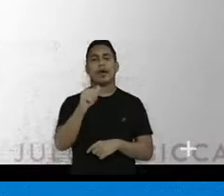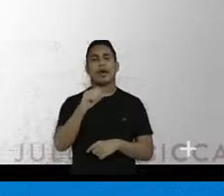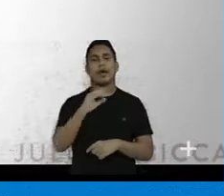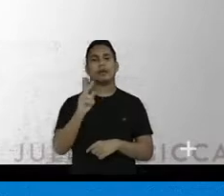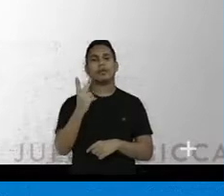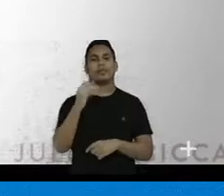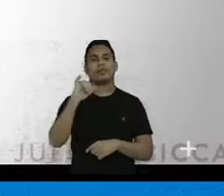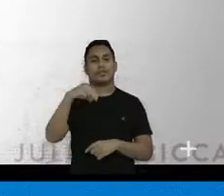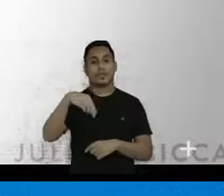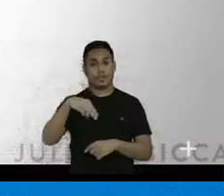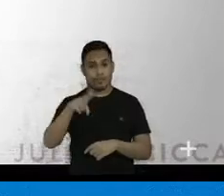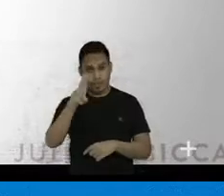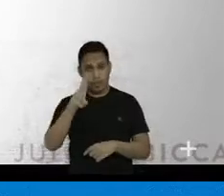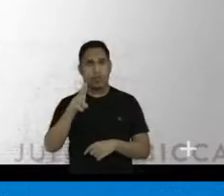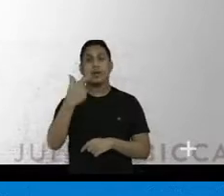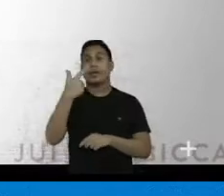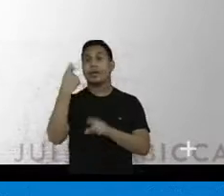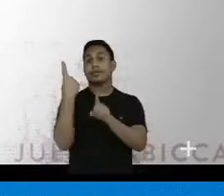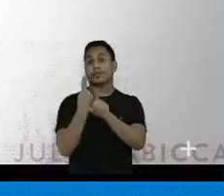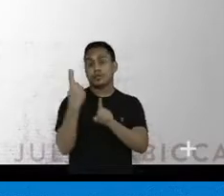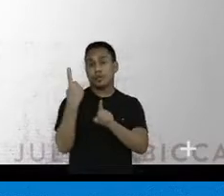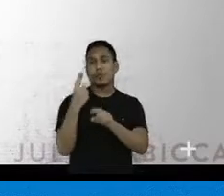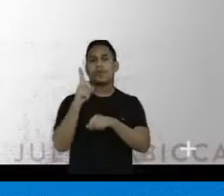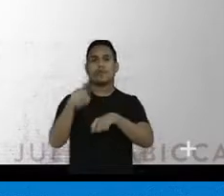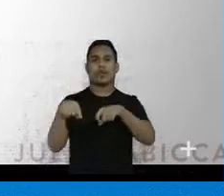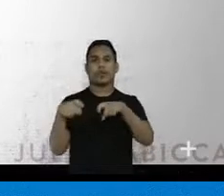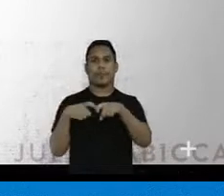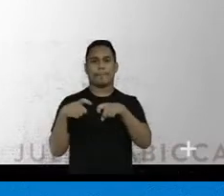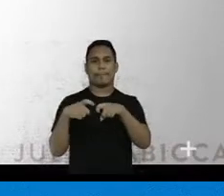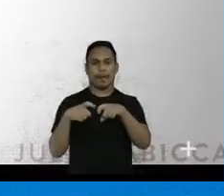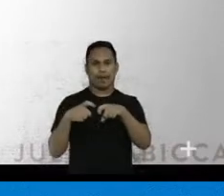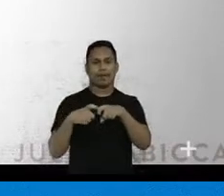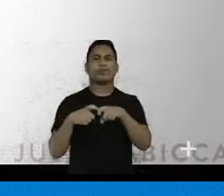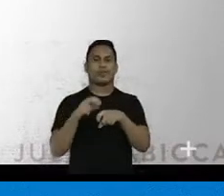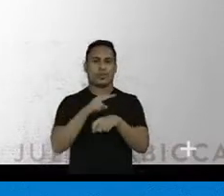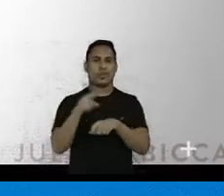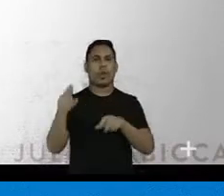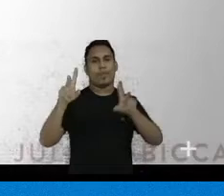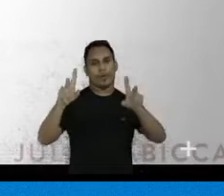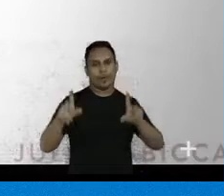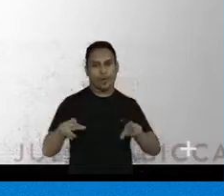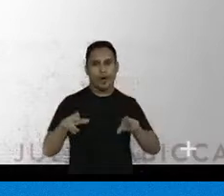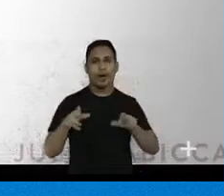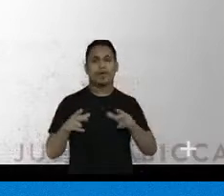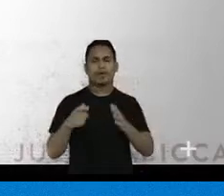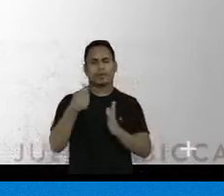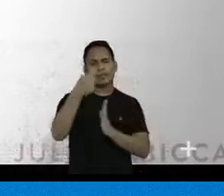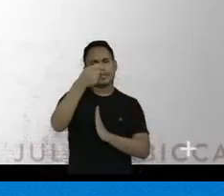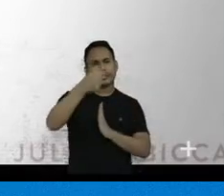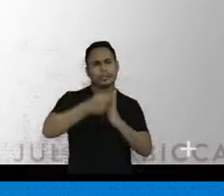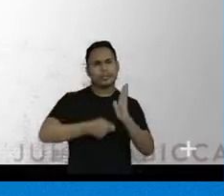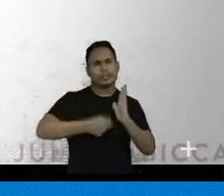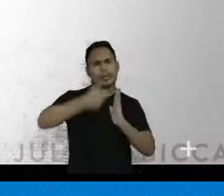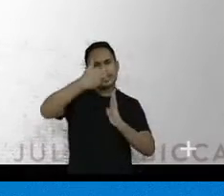Hakaru Hashimoto. Ele fez uma publicação em 1912 descrevendo as alterações